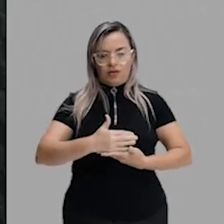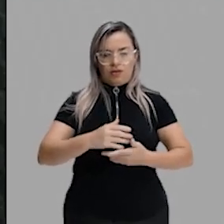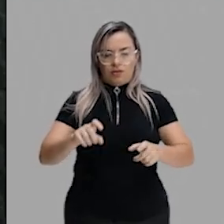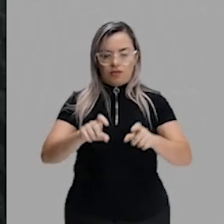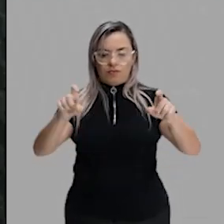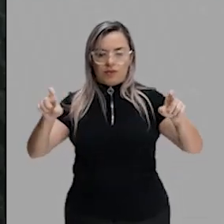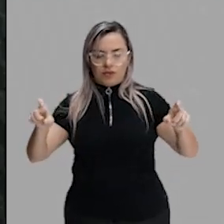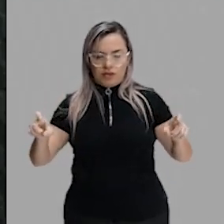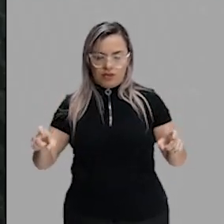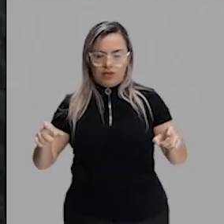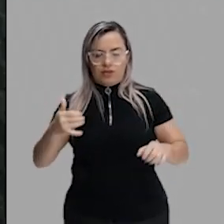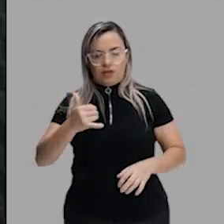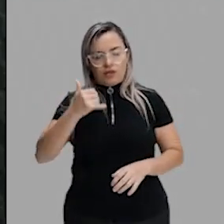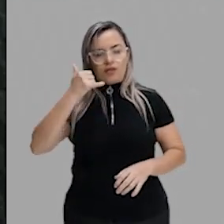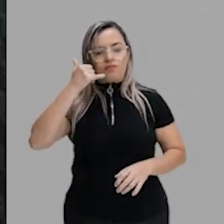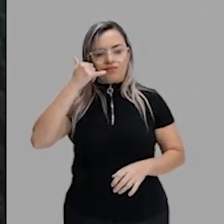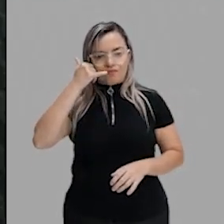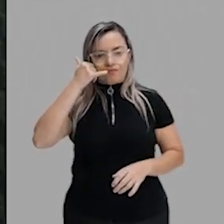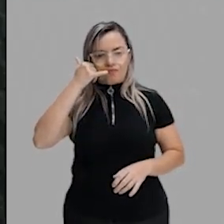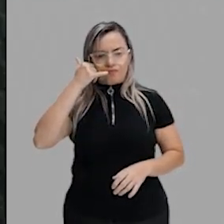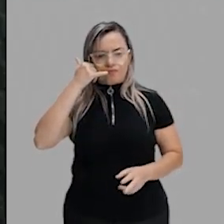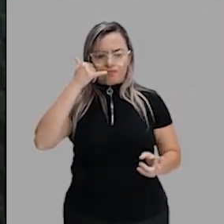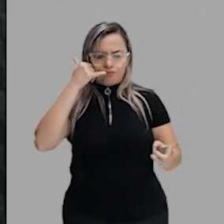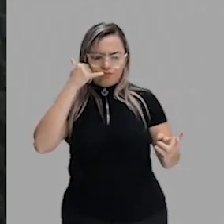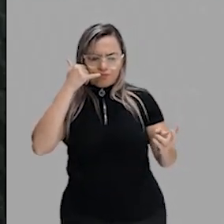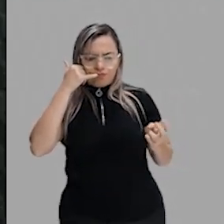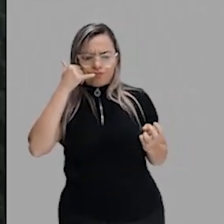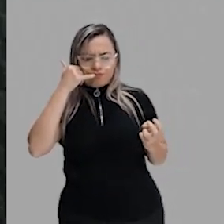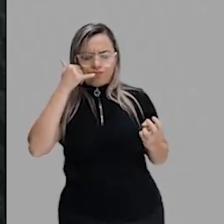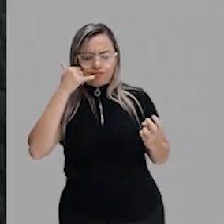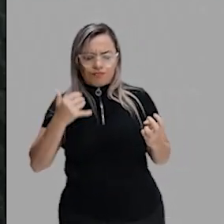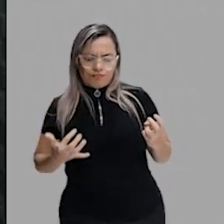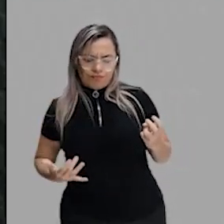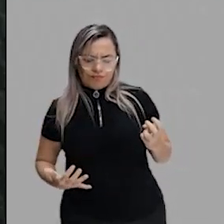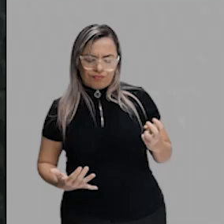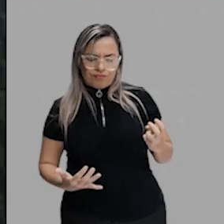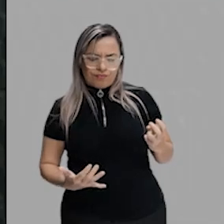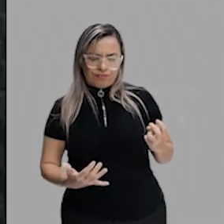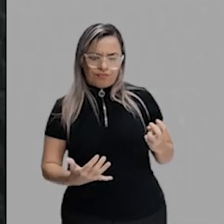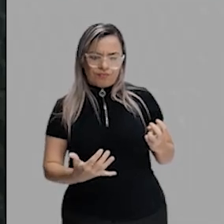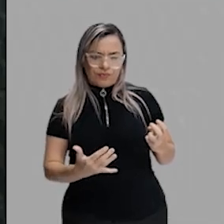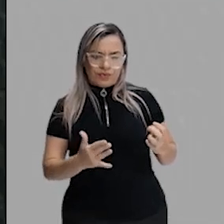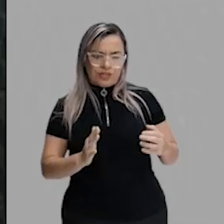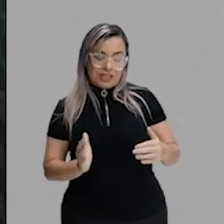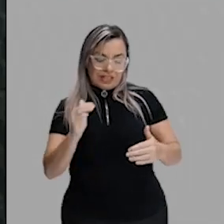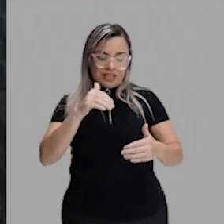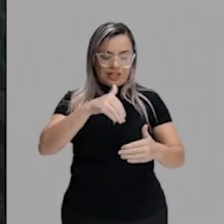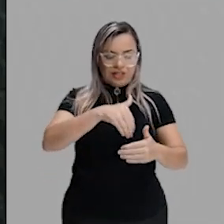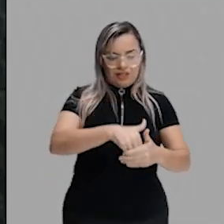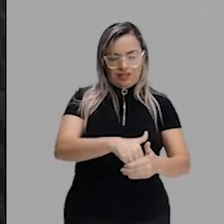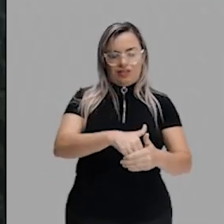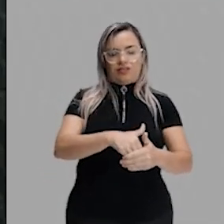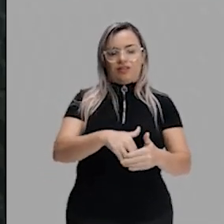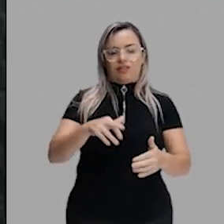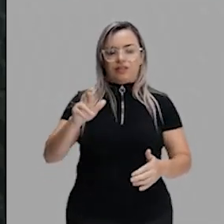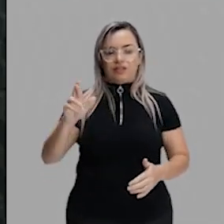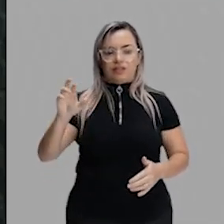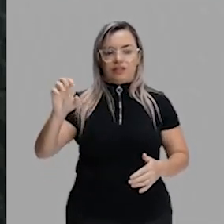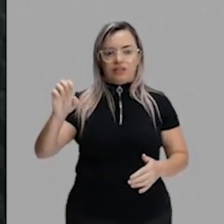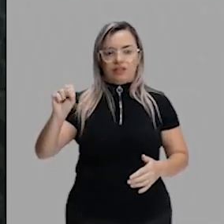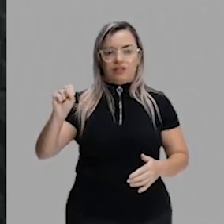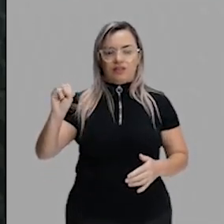vocês vão perceber que ele também aquece. Ele aquece porque dentro dele tem resistor. A função dele